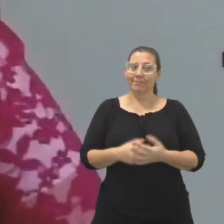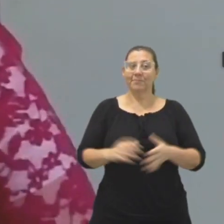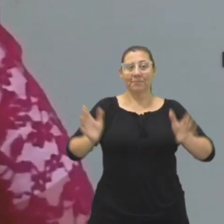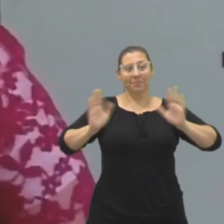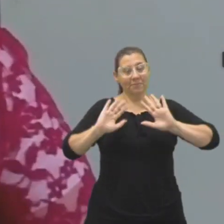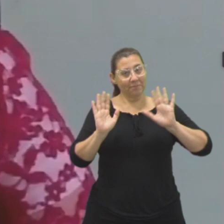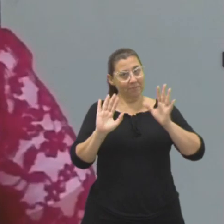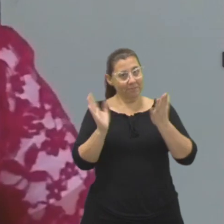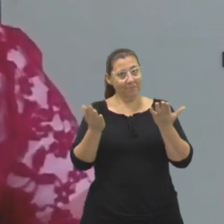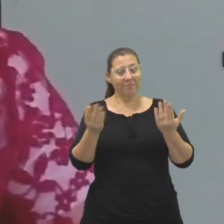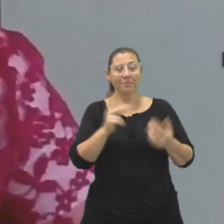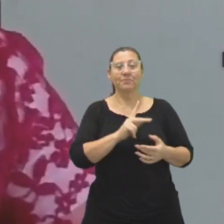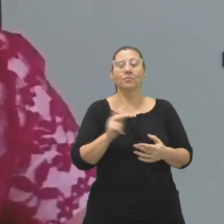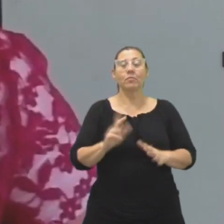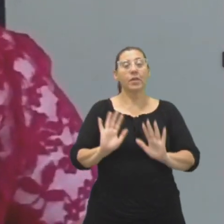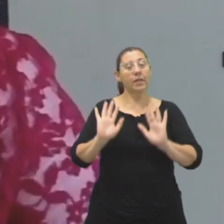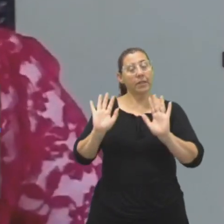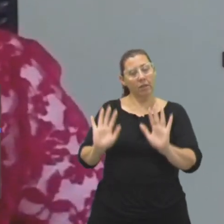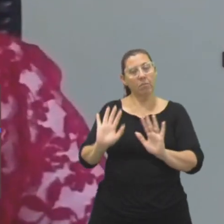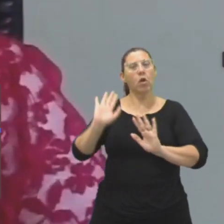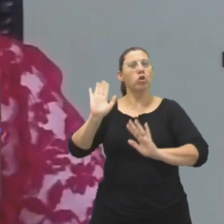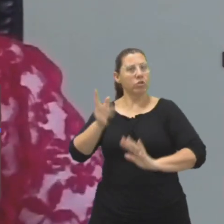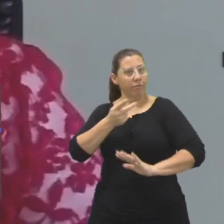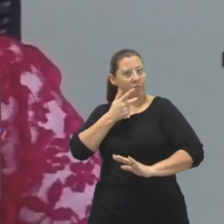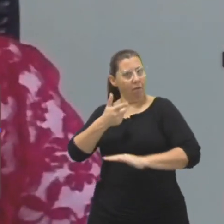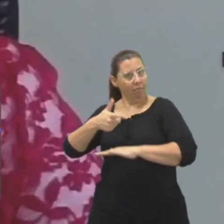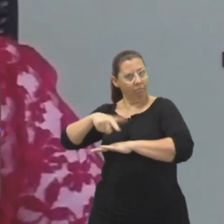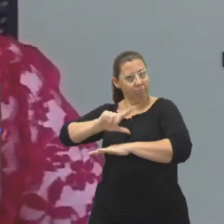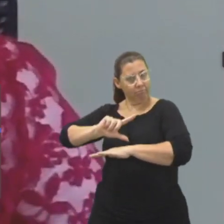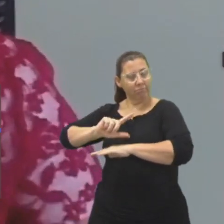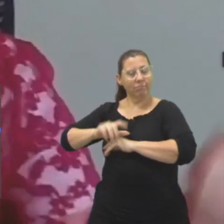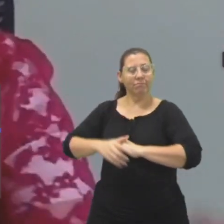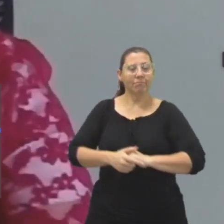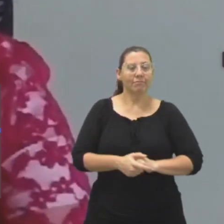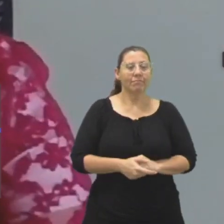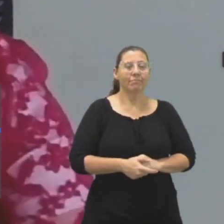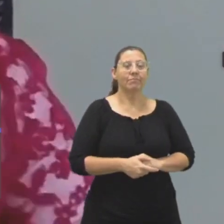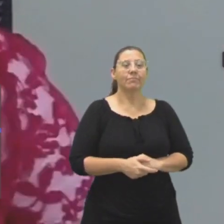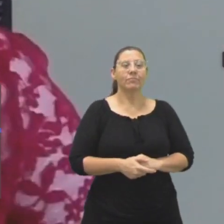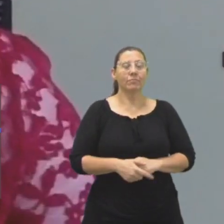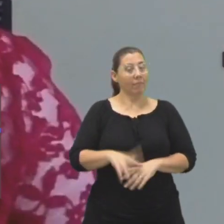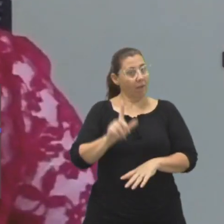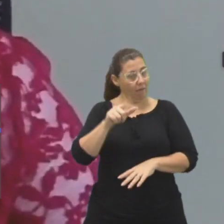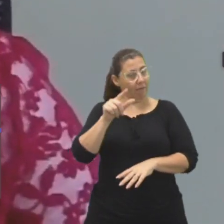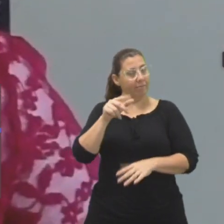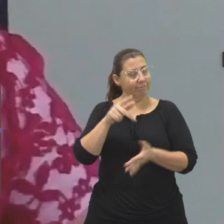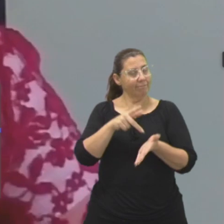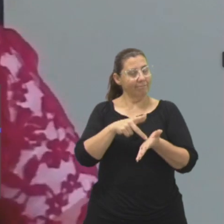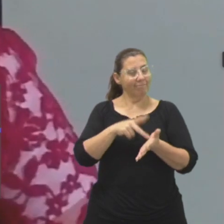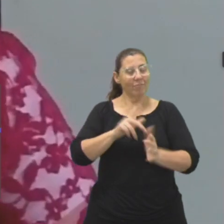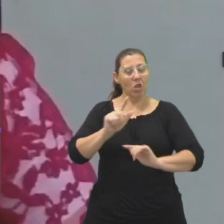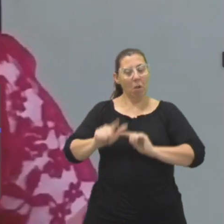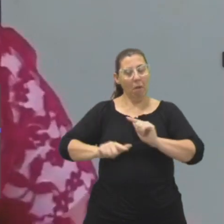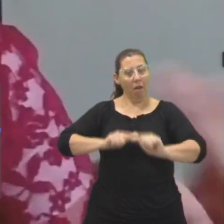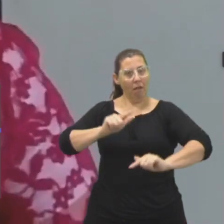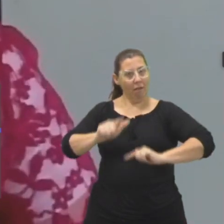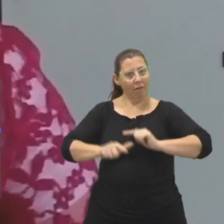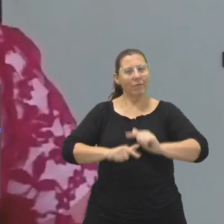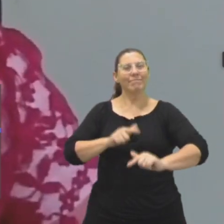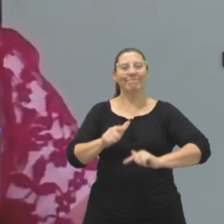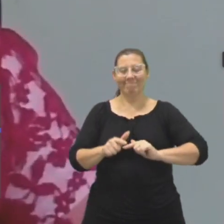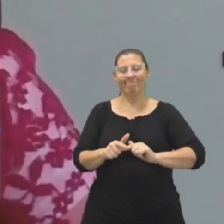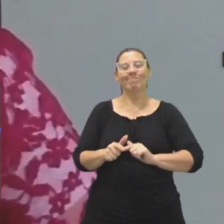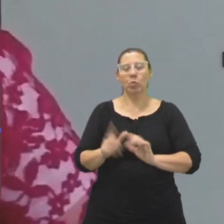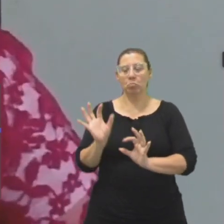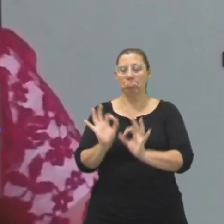Oi, professor Ademir. Então, como eu já adiantei, é verdade, o trabalho do